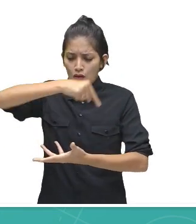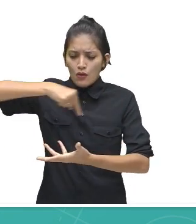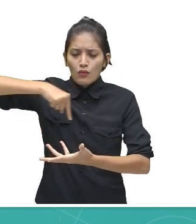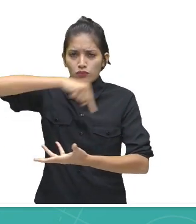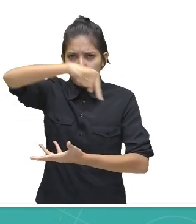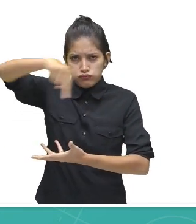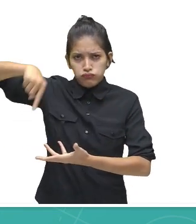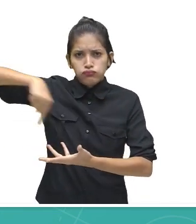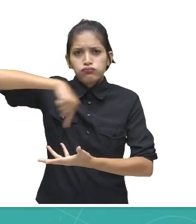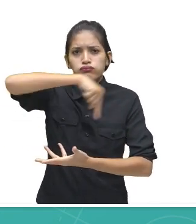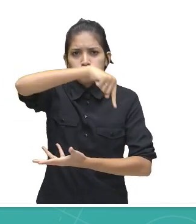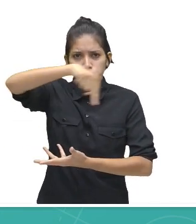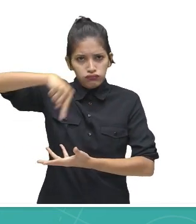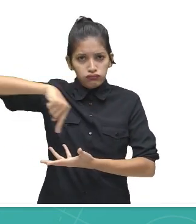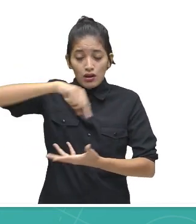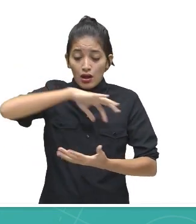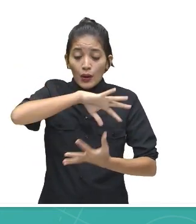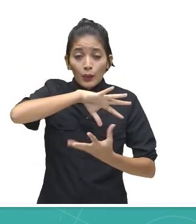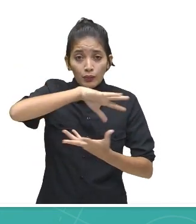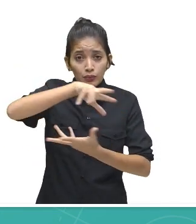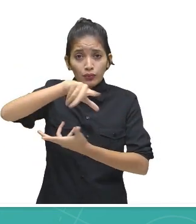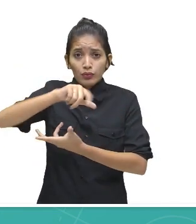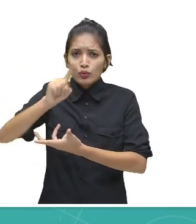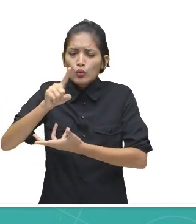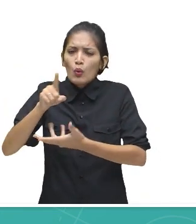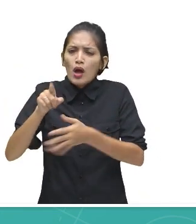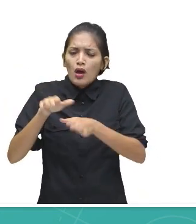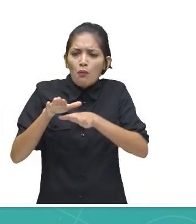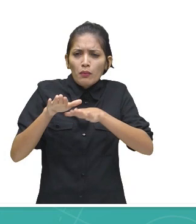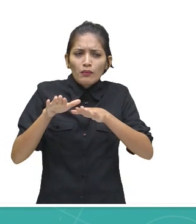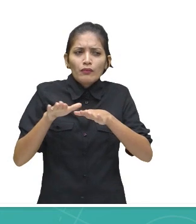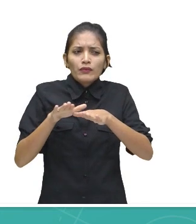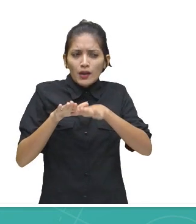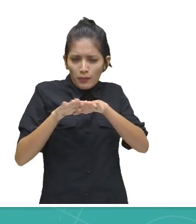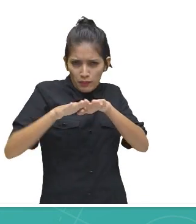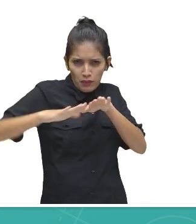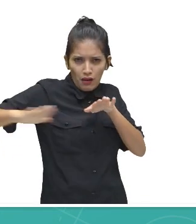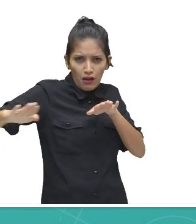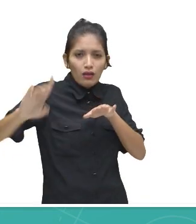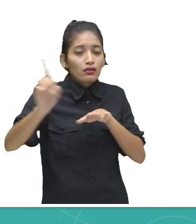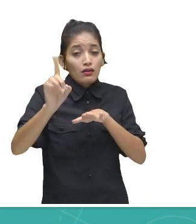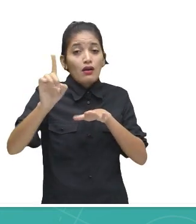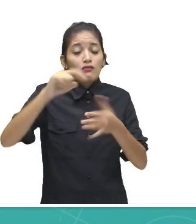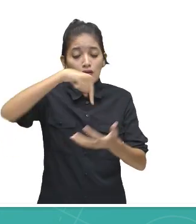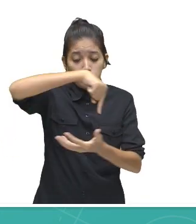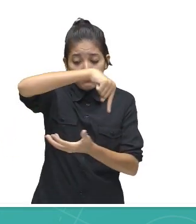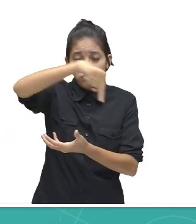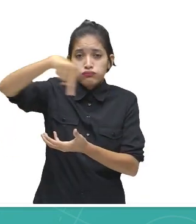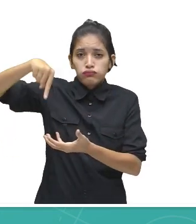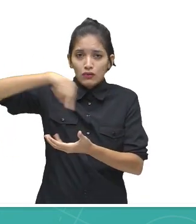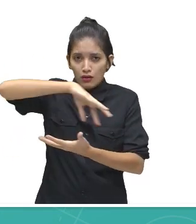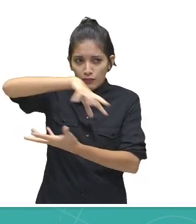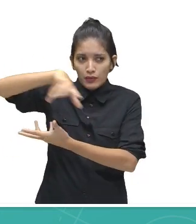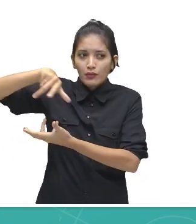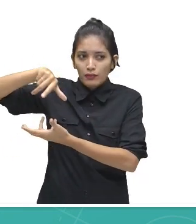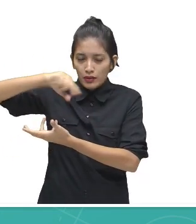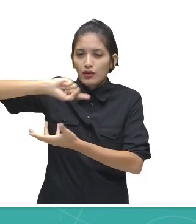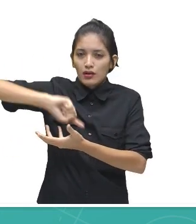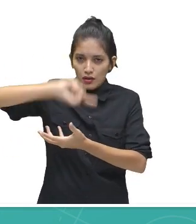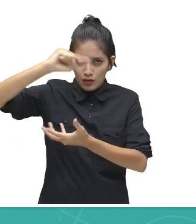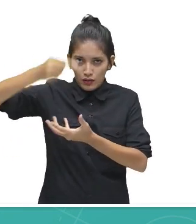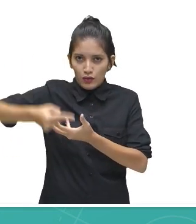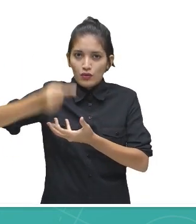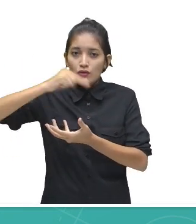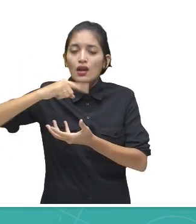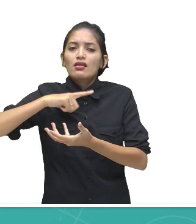certo? Nosso planeta não é plano, Não é plano, Ele é arredondado, Tem uma forma de geoide e ele realiza